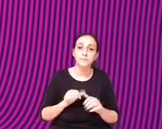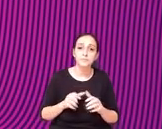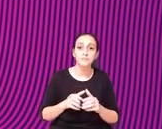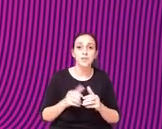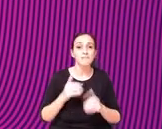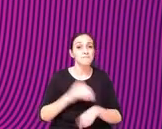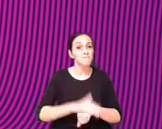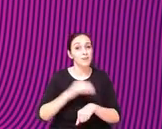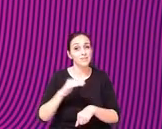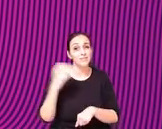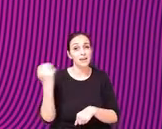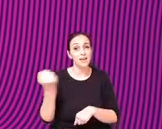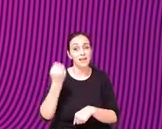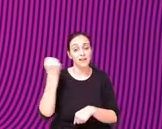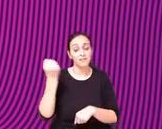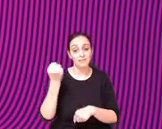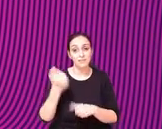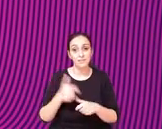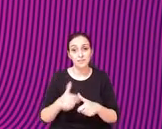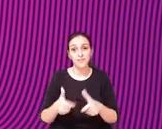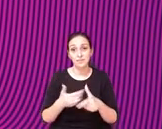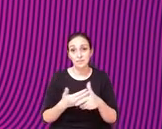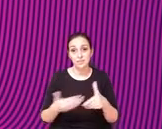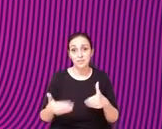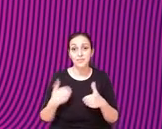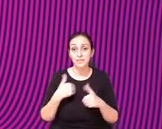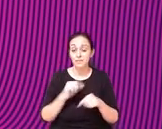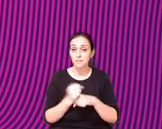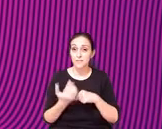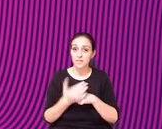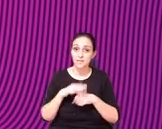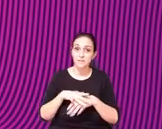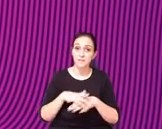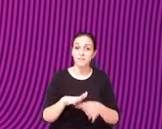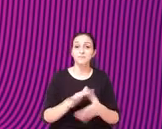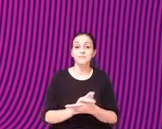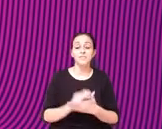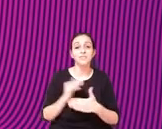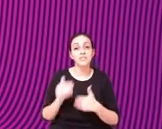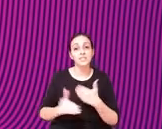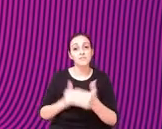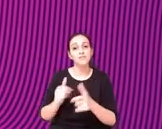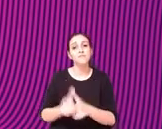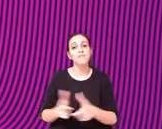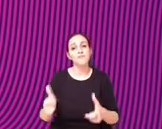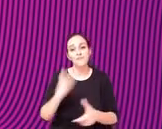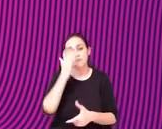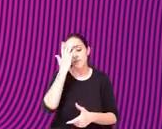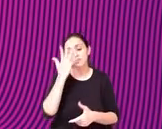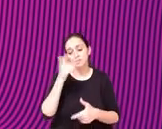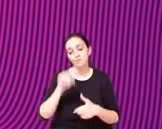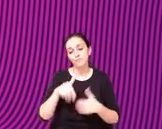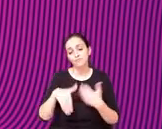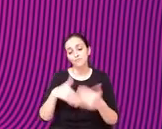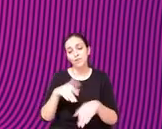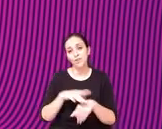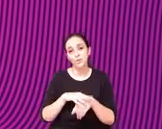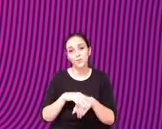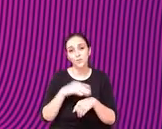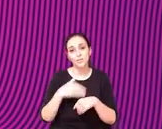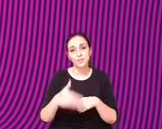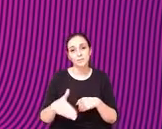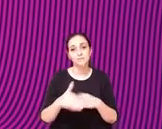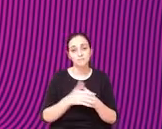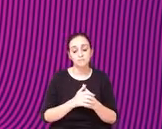graves nesta pandemia, que desenvolveu mais facilmente a doença e quando a desenvolveu, que teve as